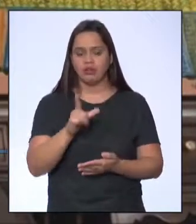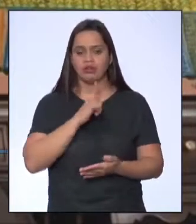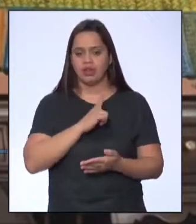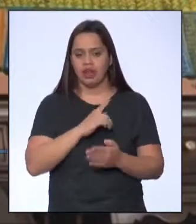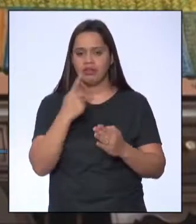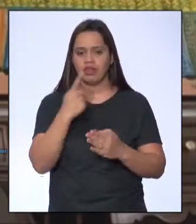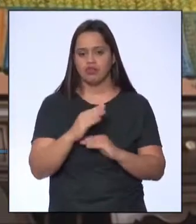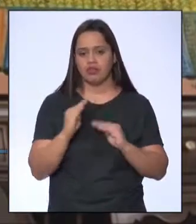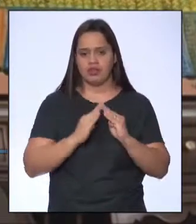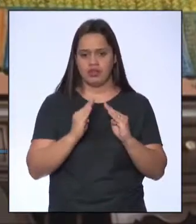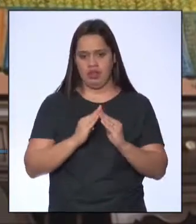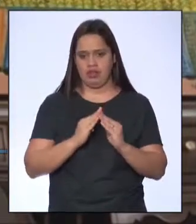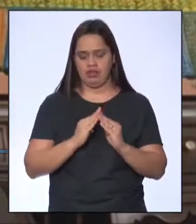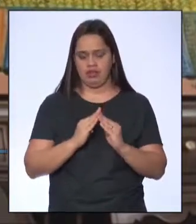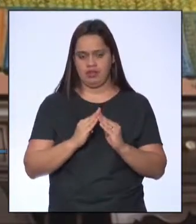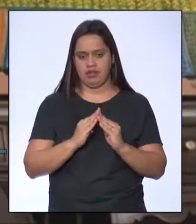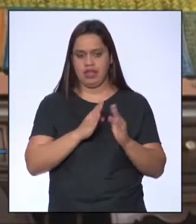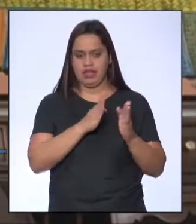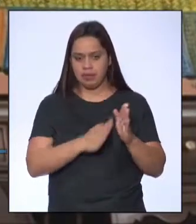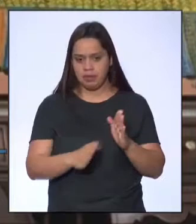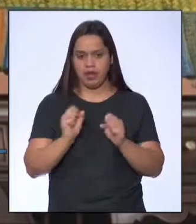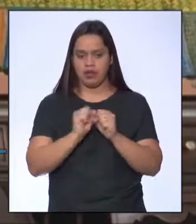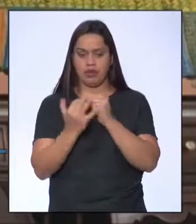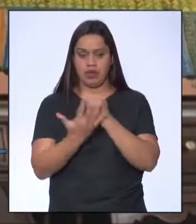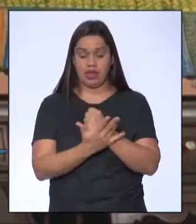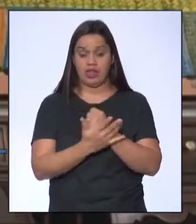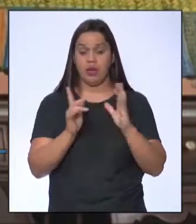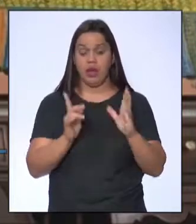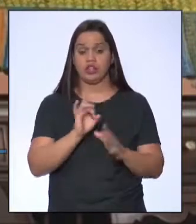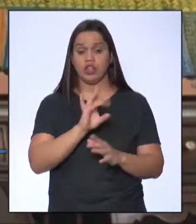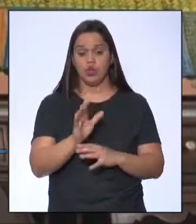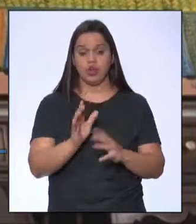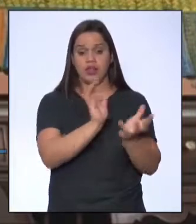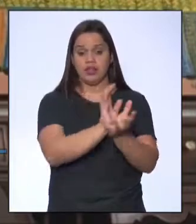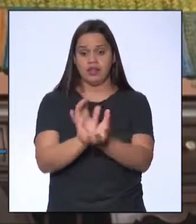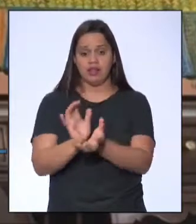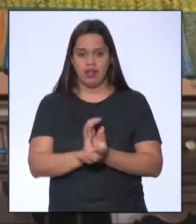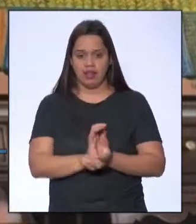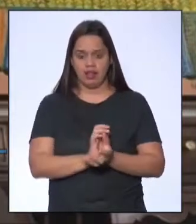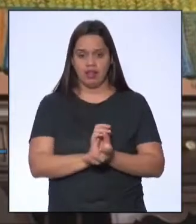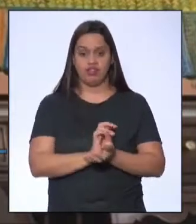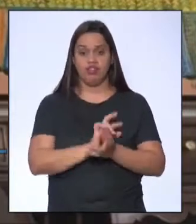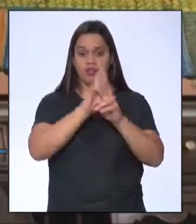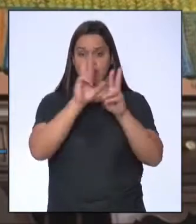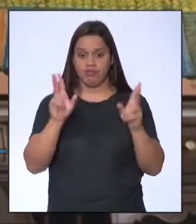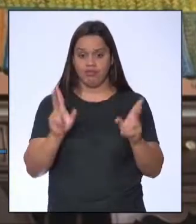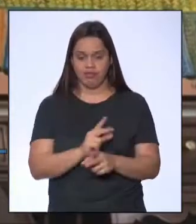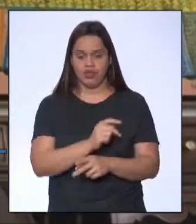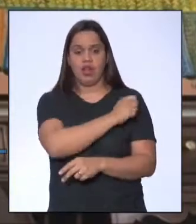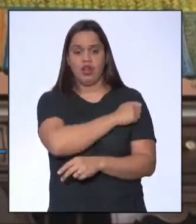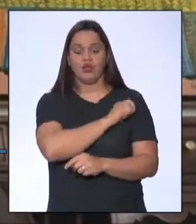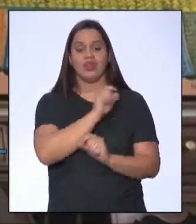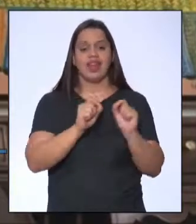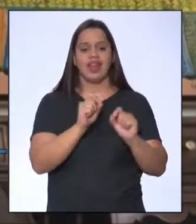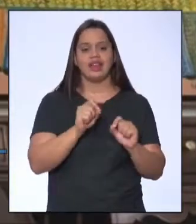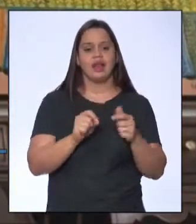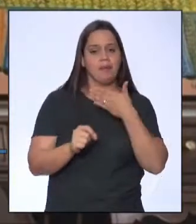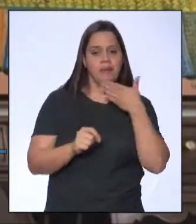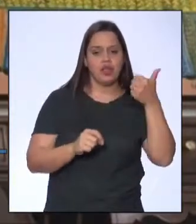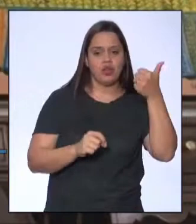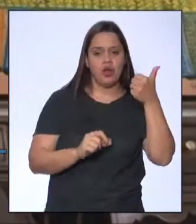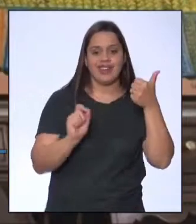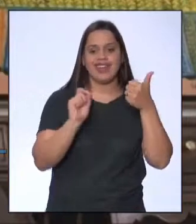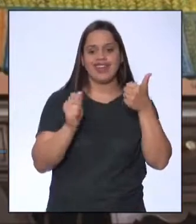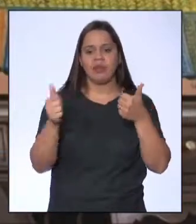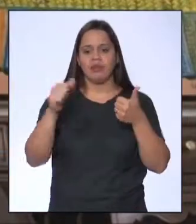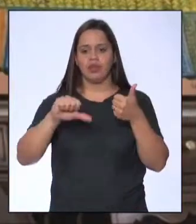aulas heterogêneas vão revelar quem está melhor, quem está pior, e que eles vão criar a